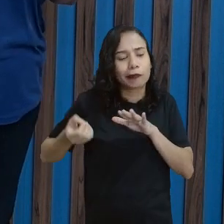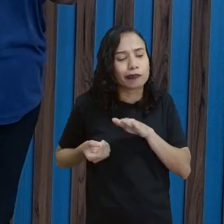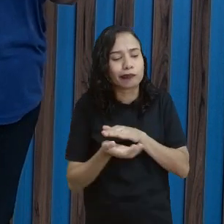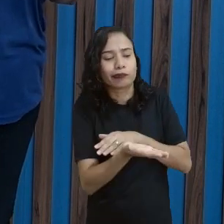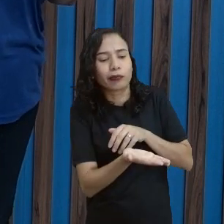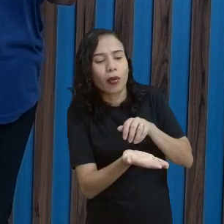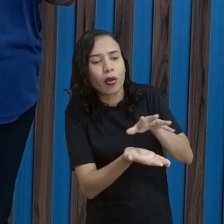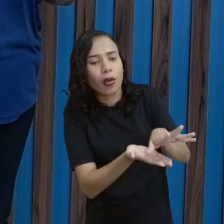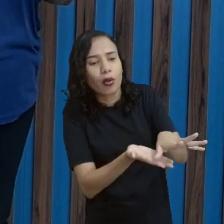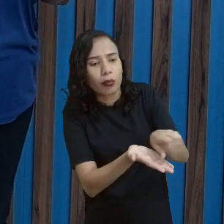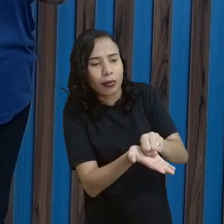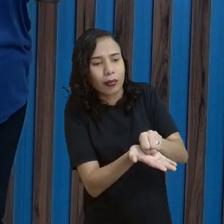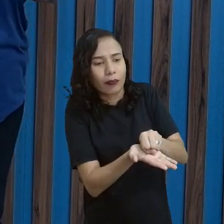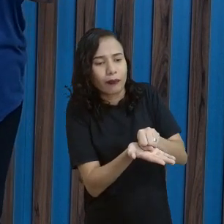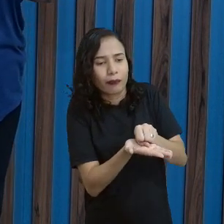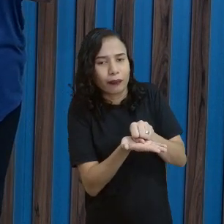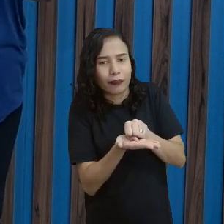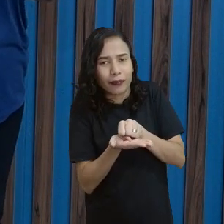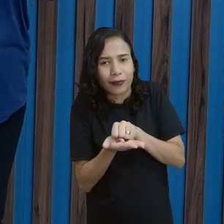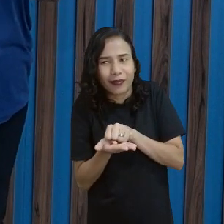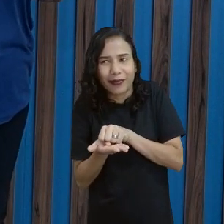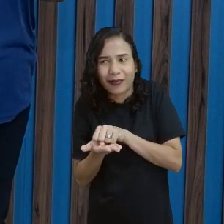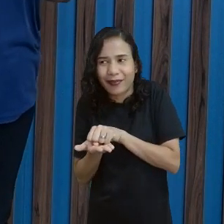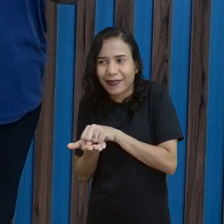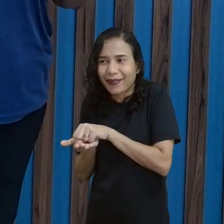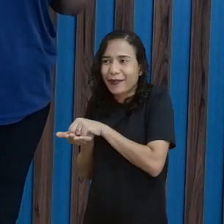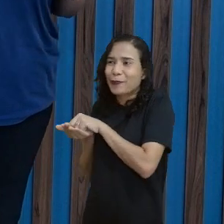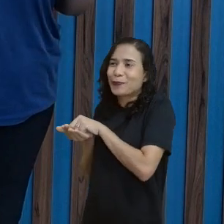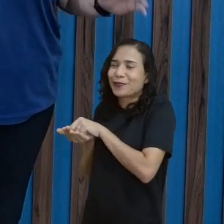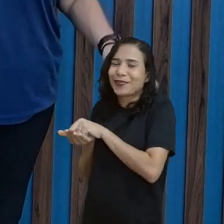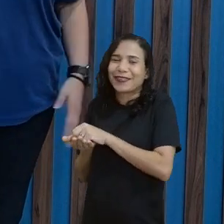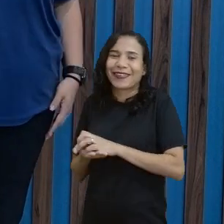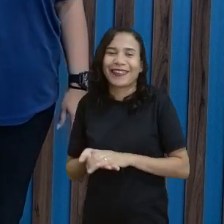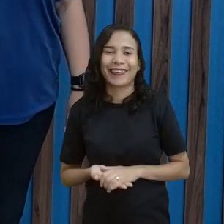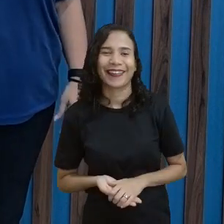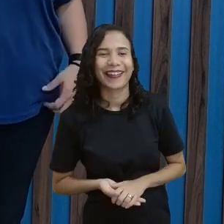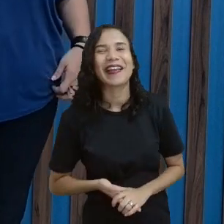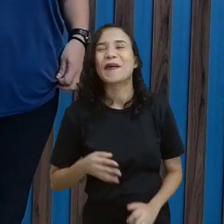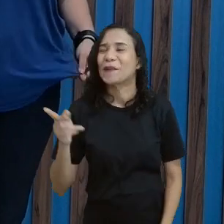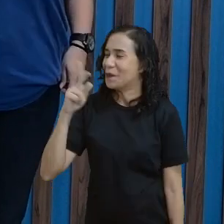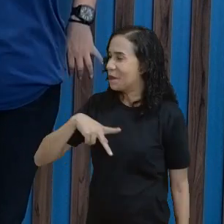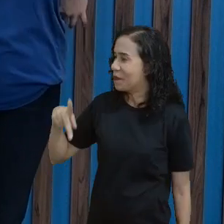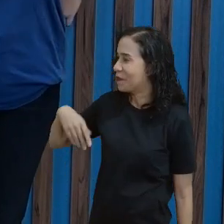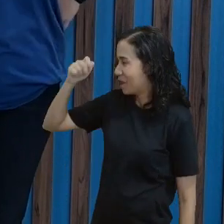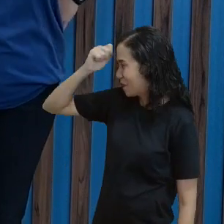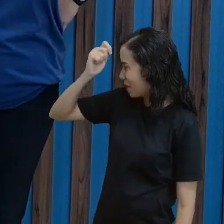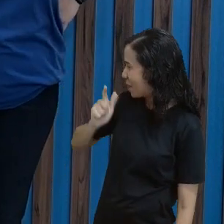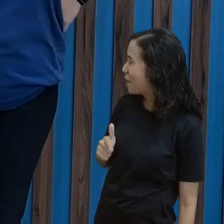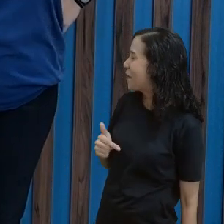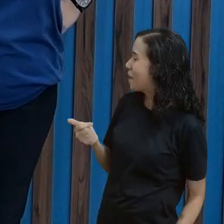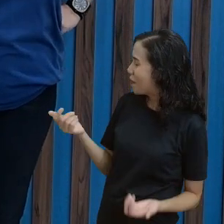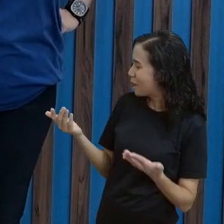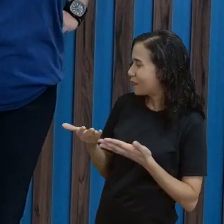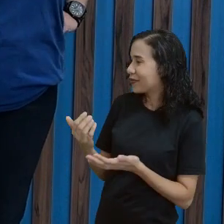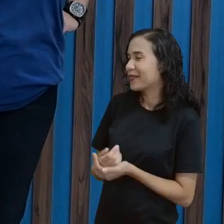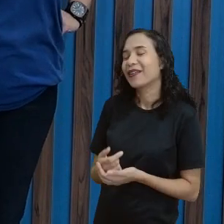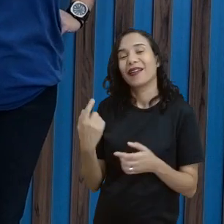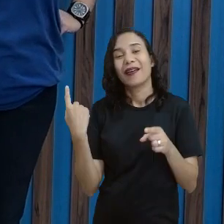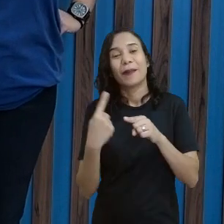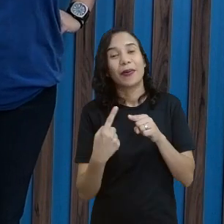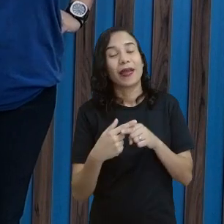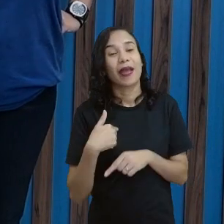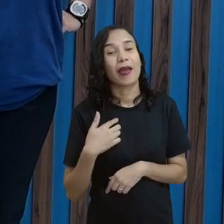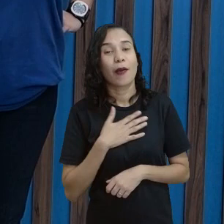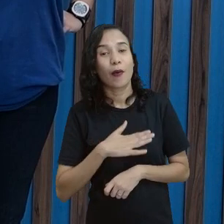para trás, ó. Ela vai grudar na que tá perdida. E achar. Professora, a senhora tá toda vez Não, mas esperta. sabe por quê, Carol? Porque eu